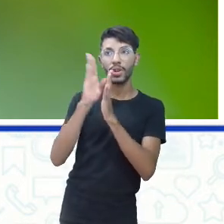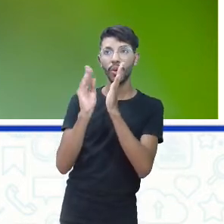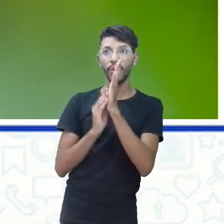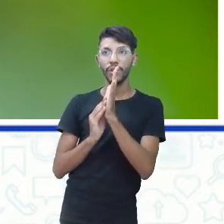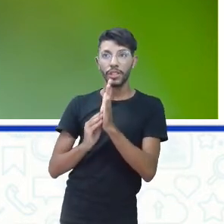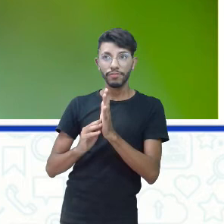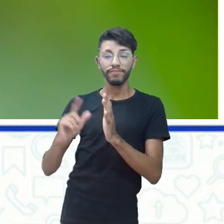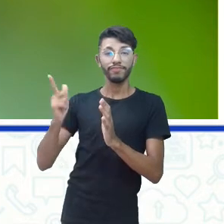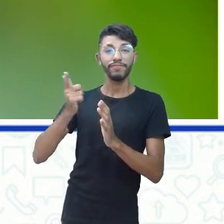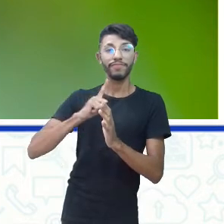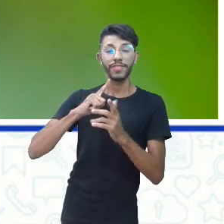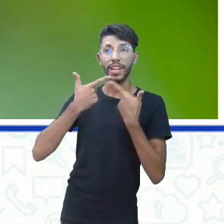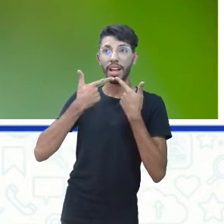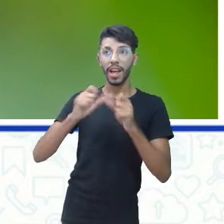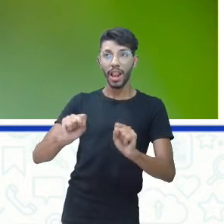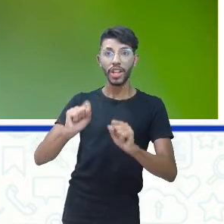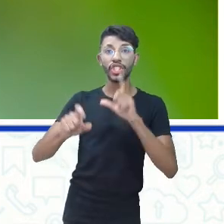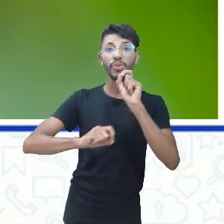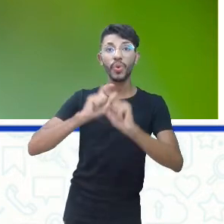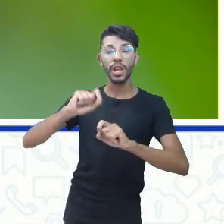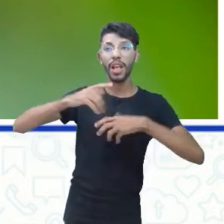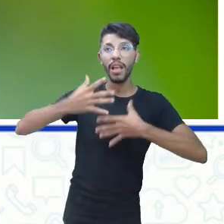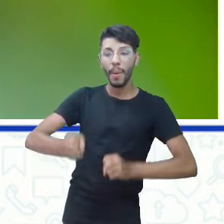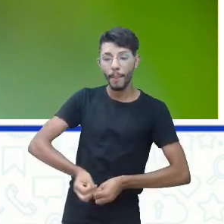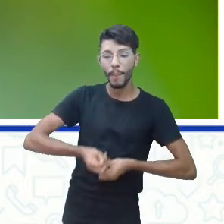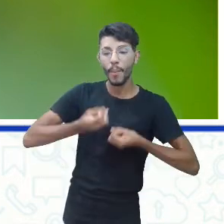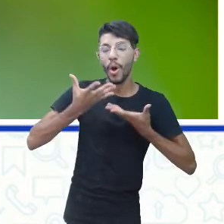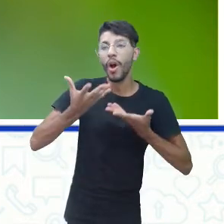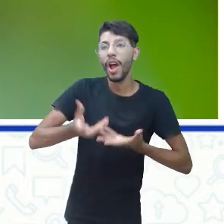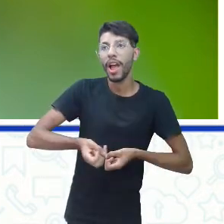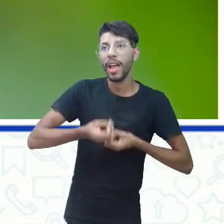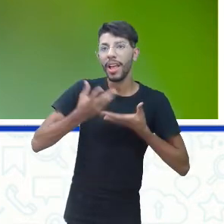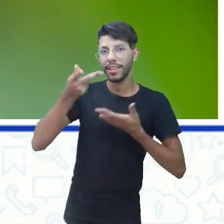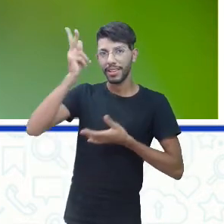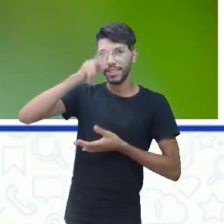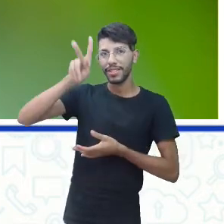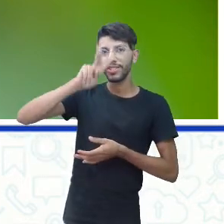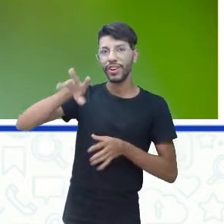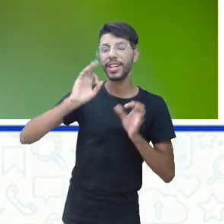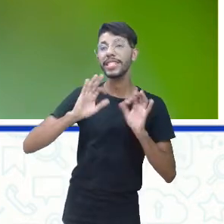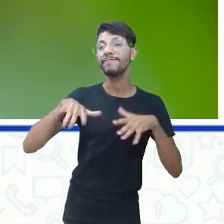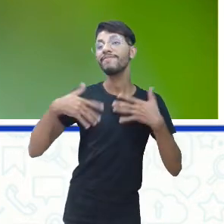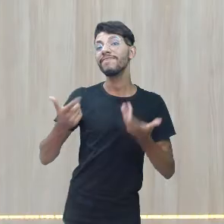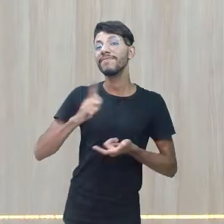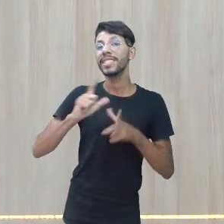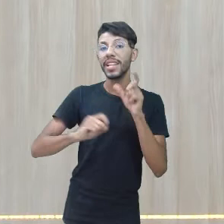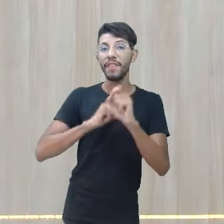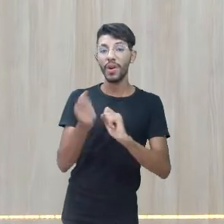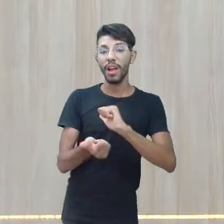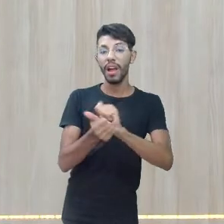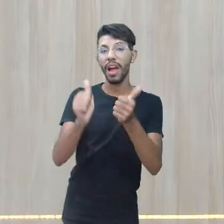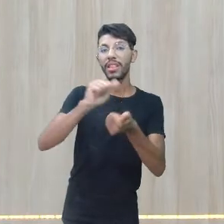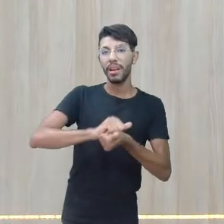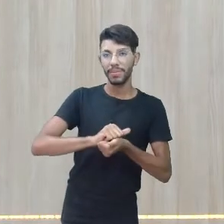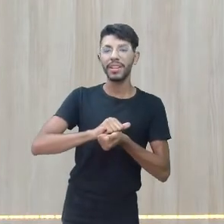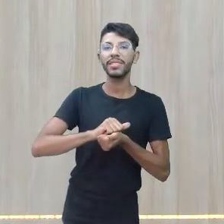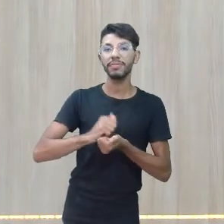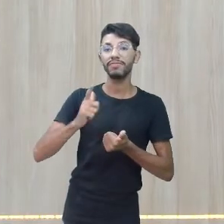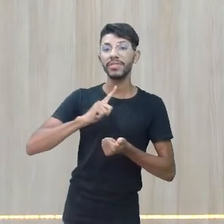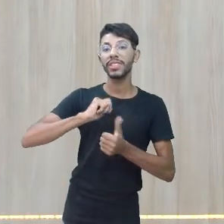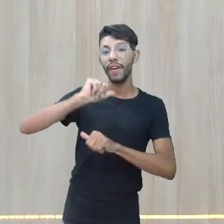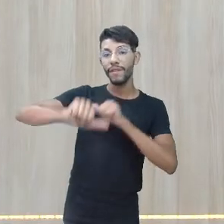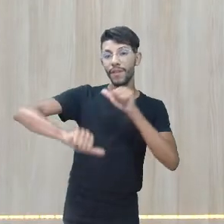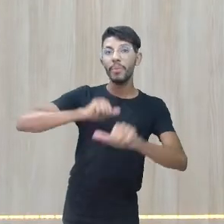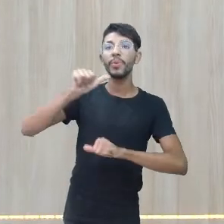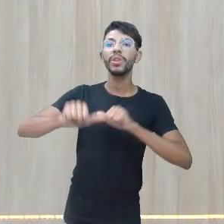linguagem poética para as histórias. Então, houve uma adaptação, houve uma